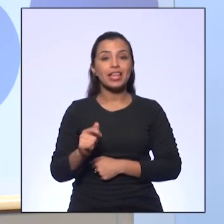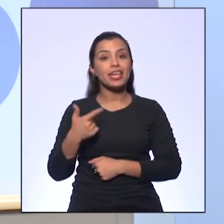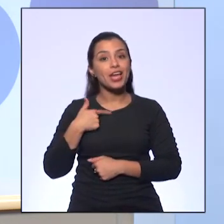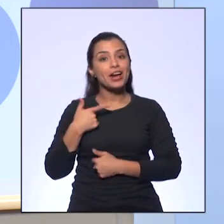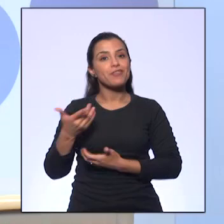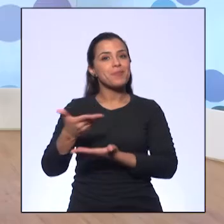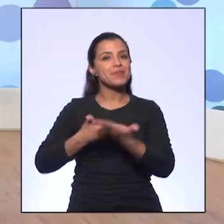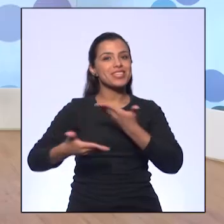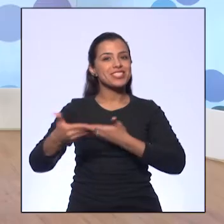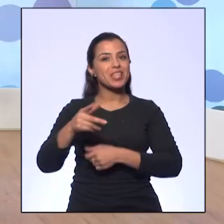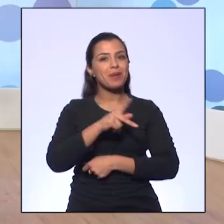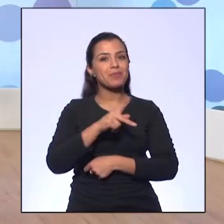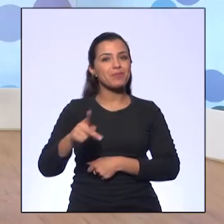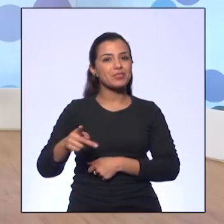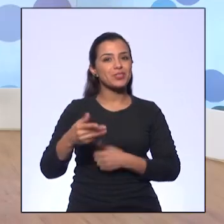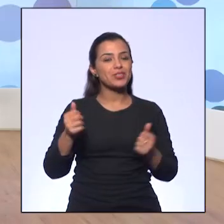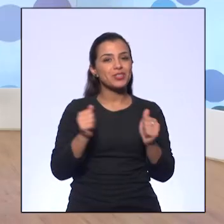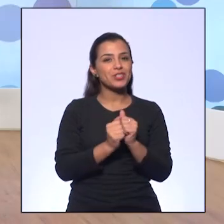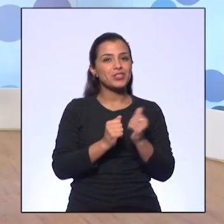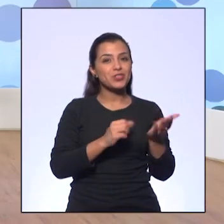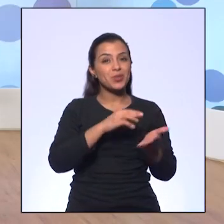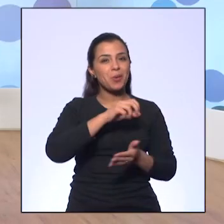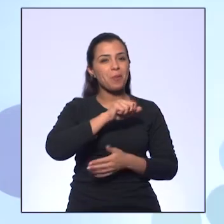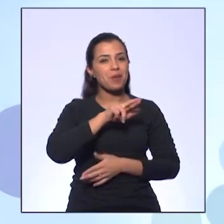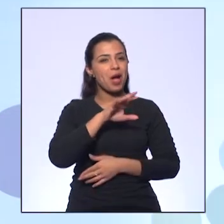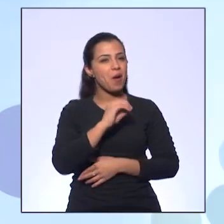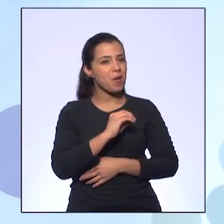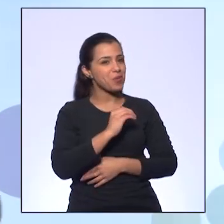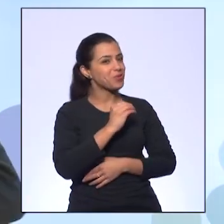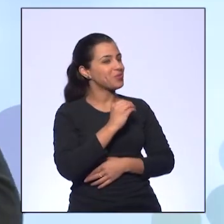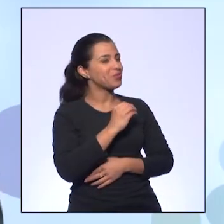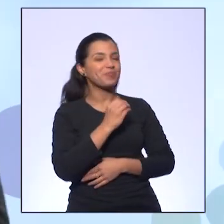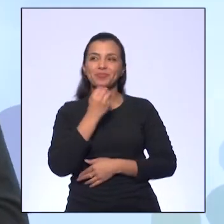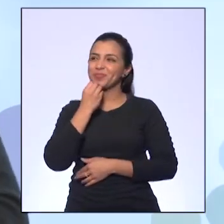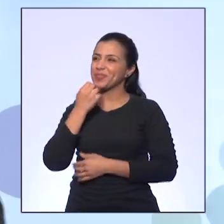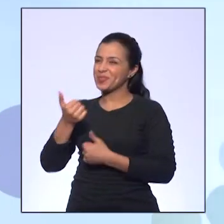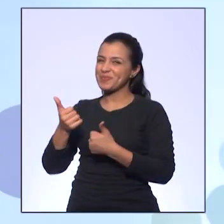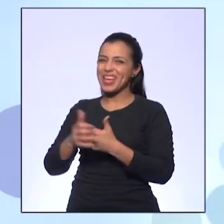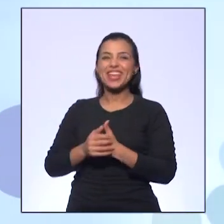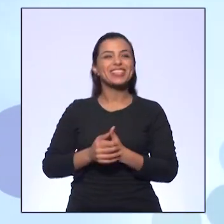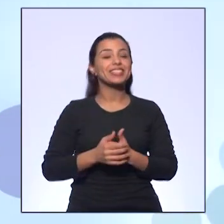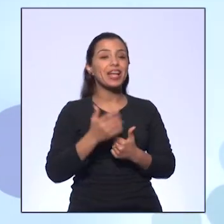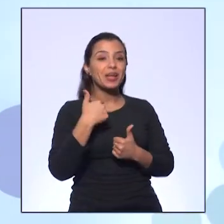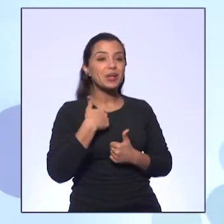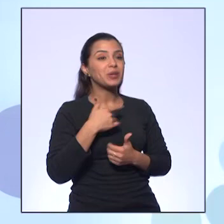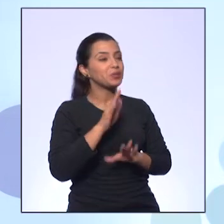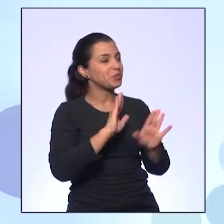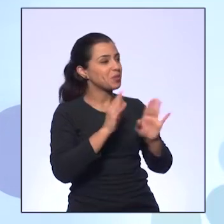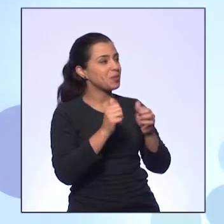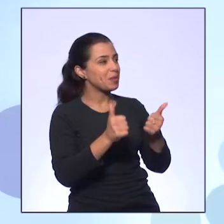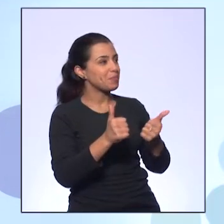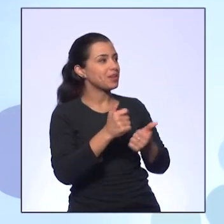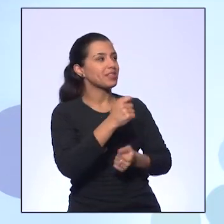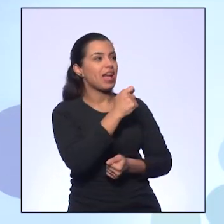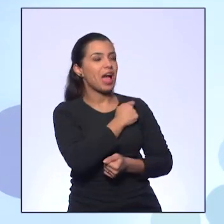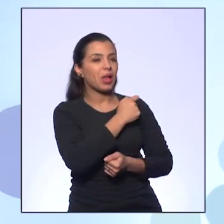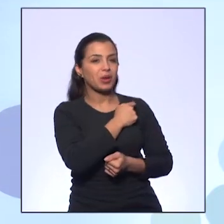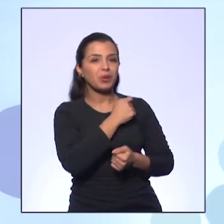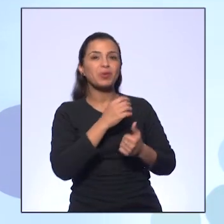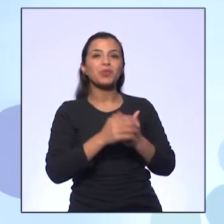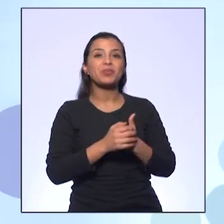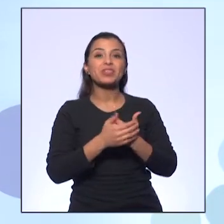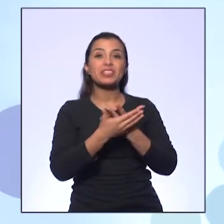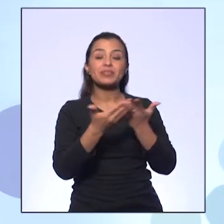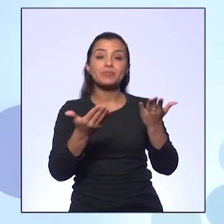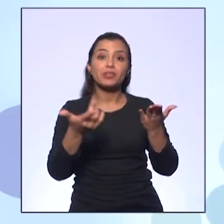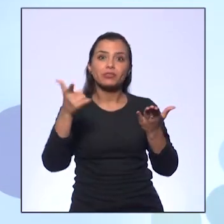professor Mauro. E aí, professor Mauro, tudo bem? Tudo bem, Tayana, muito bem. Olá, queridos alunos do estado de São Paulo, estamos aqui